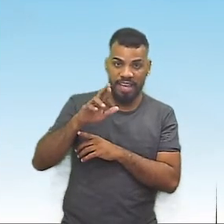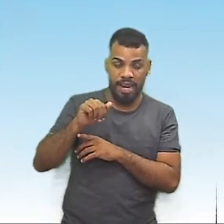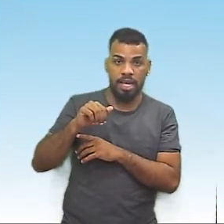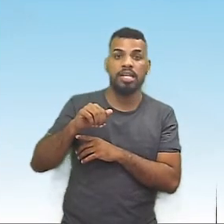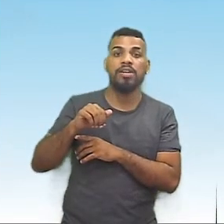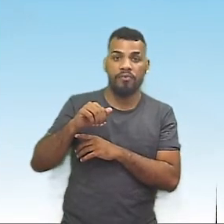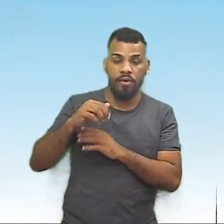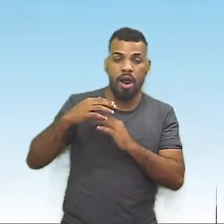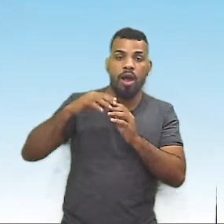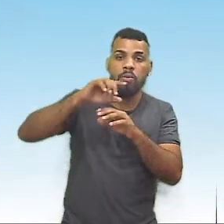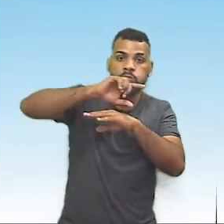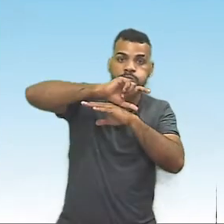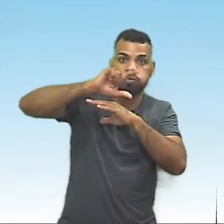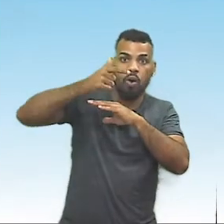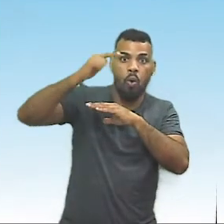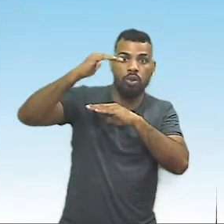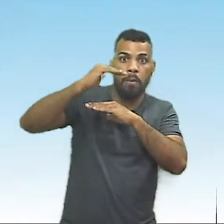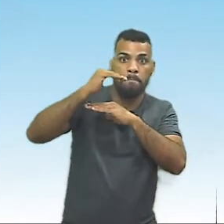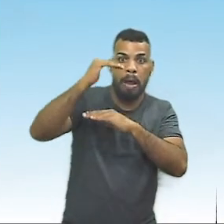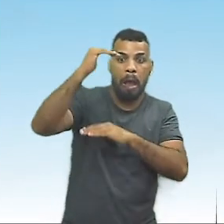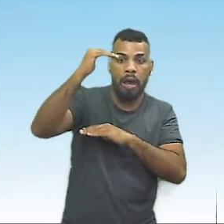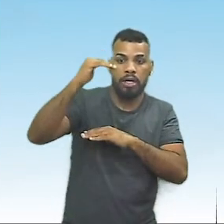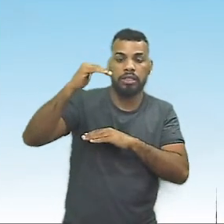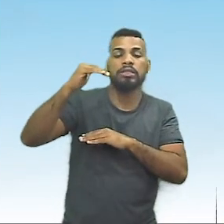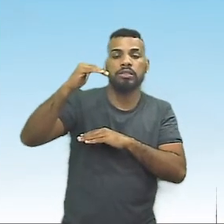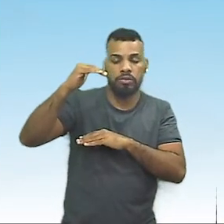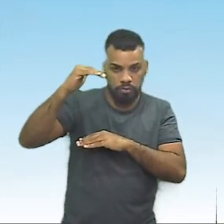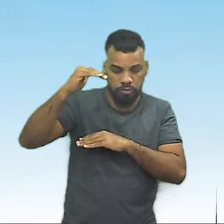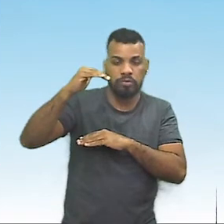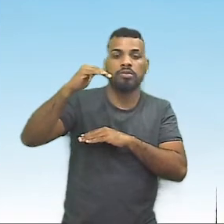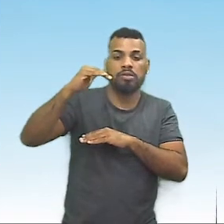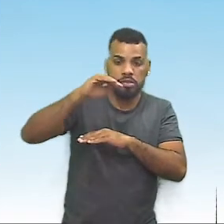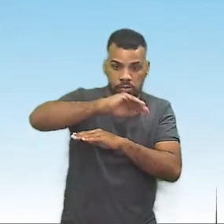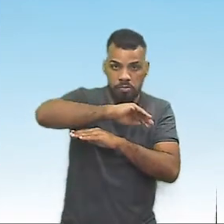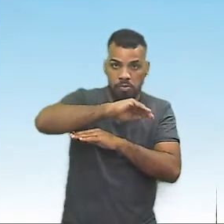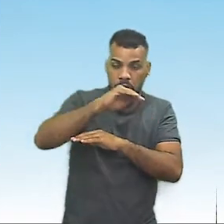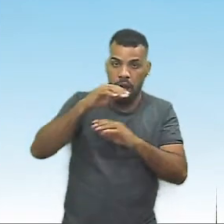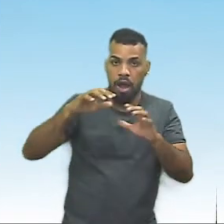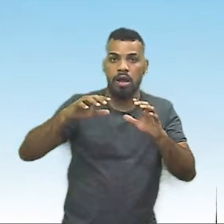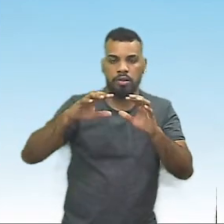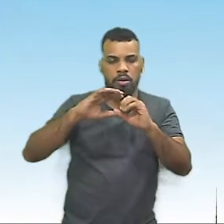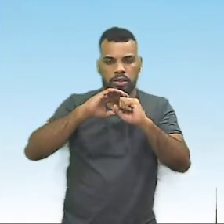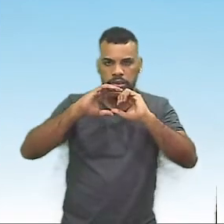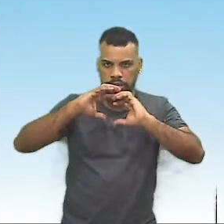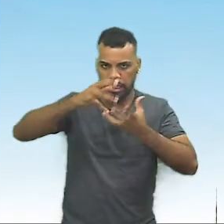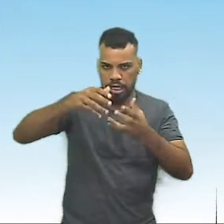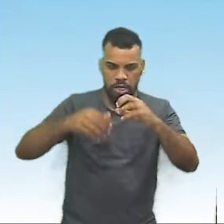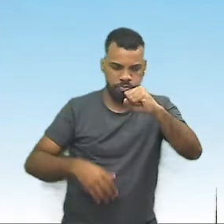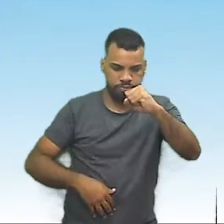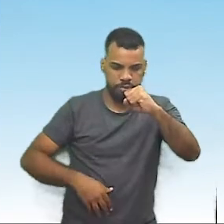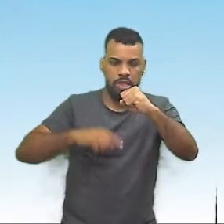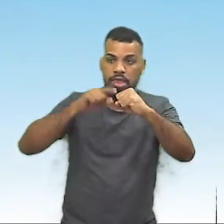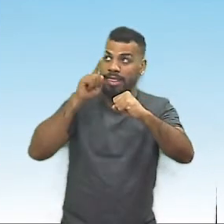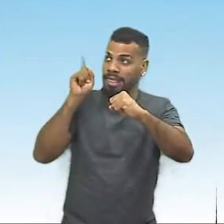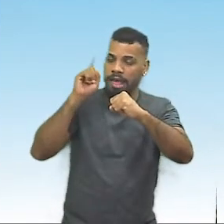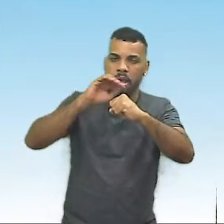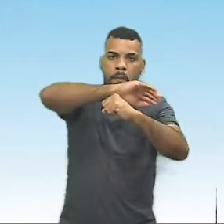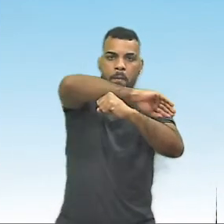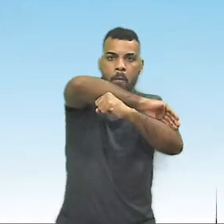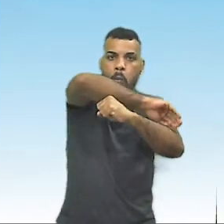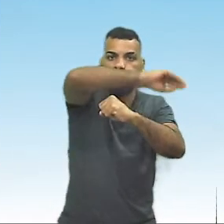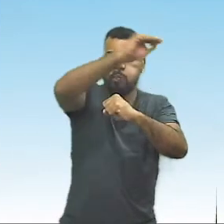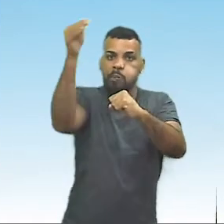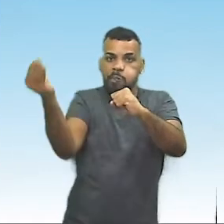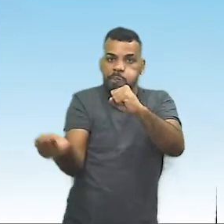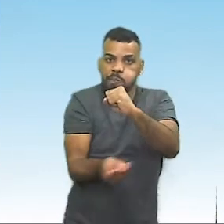de espessura. Ela é tão larga quanto a própria Terra. A exosfera ela tem muito